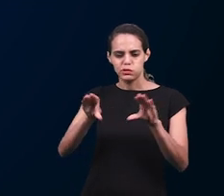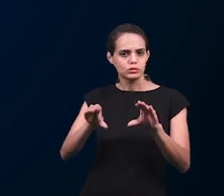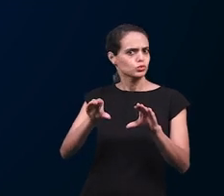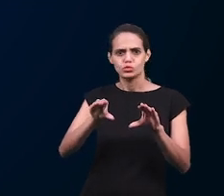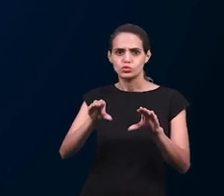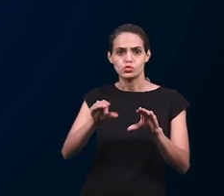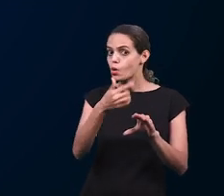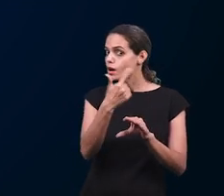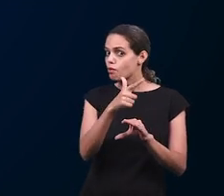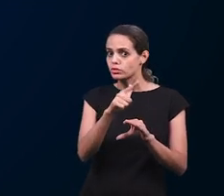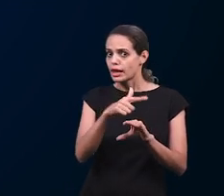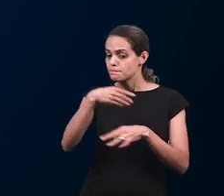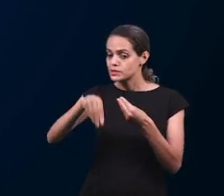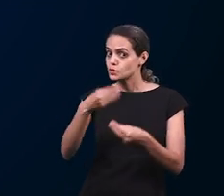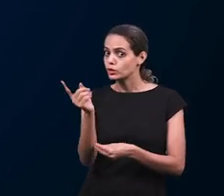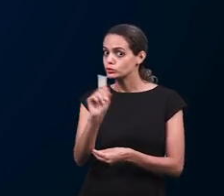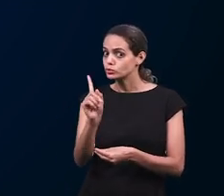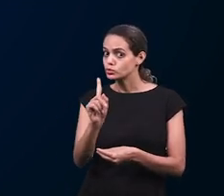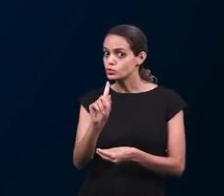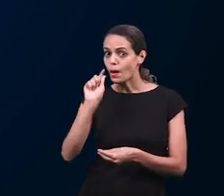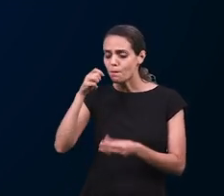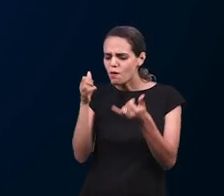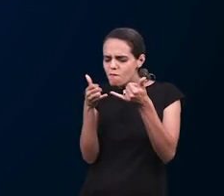mistura. E